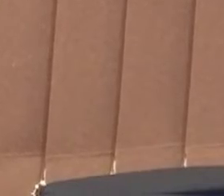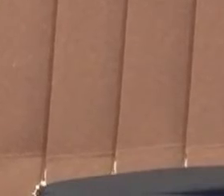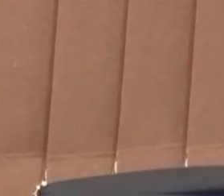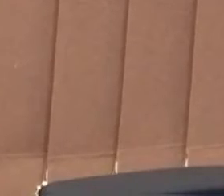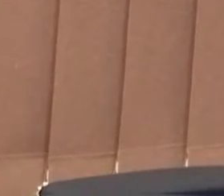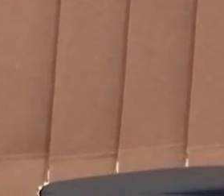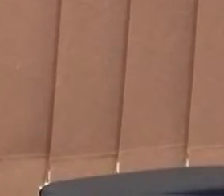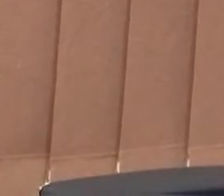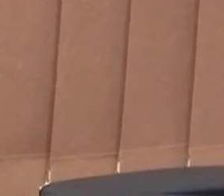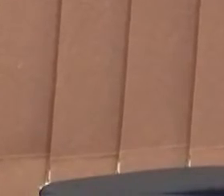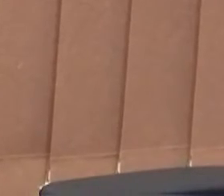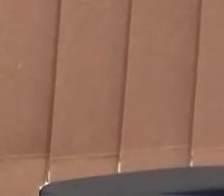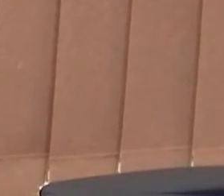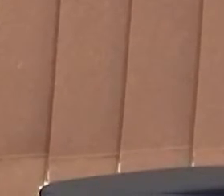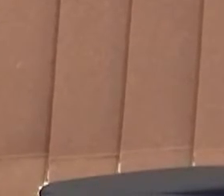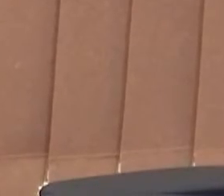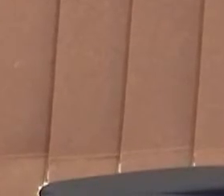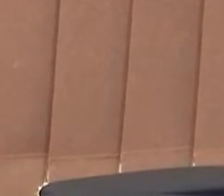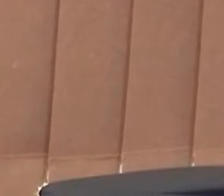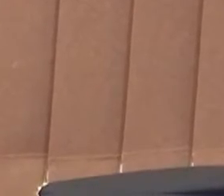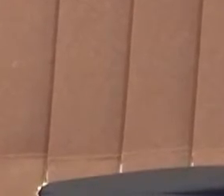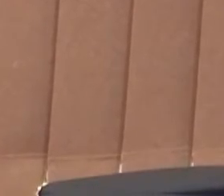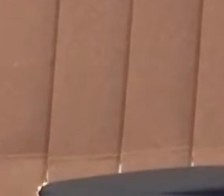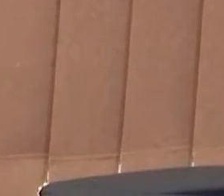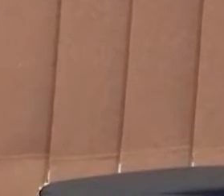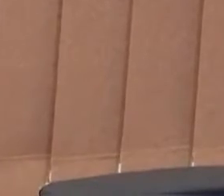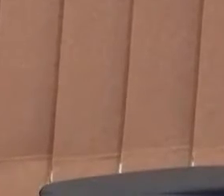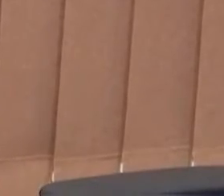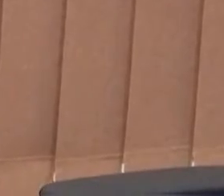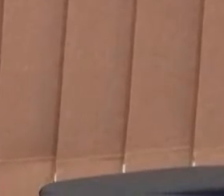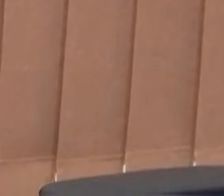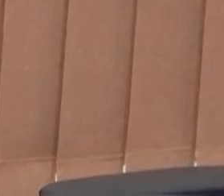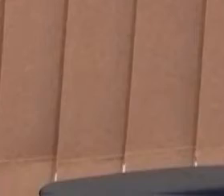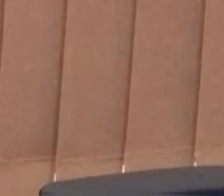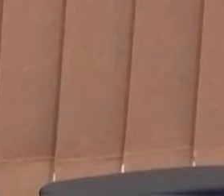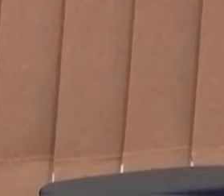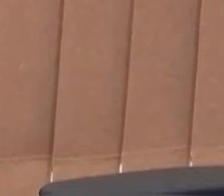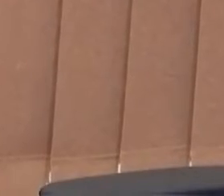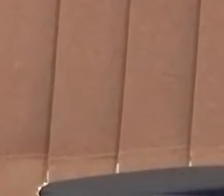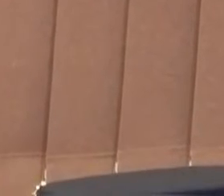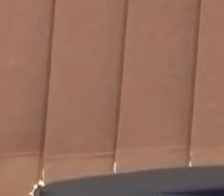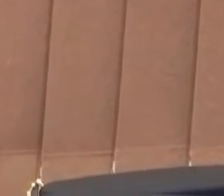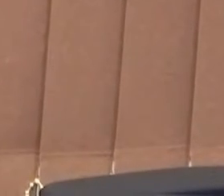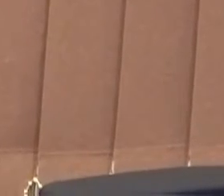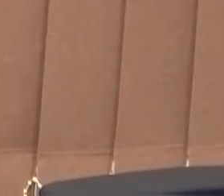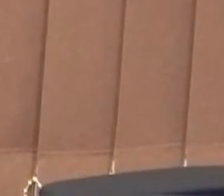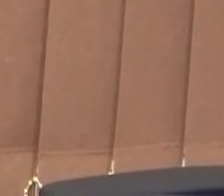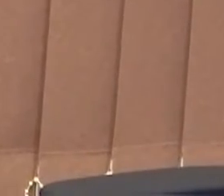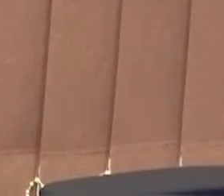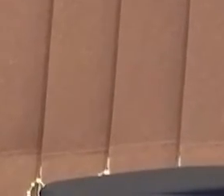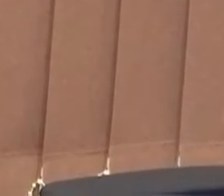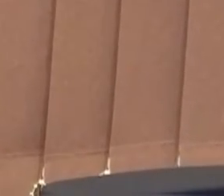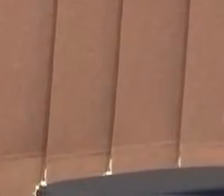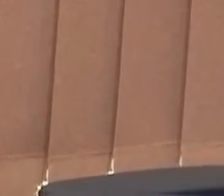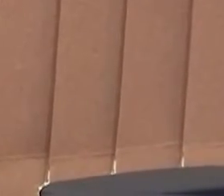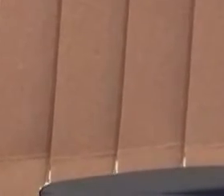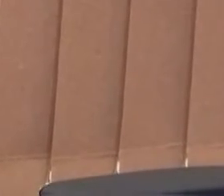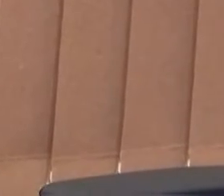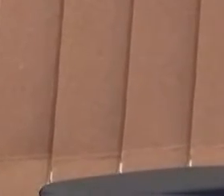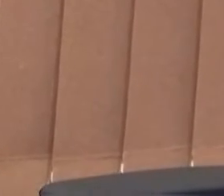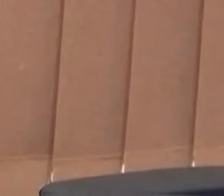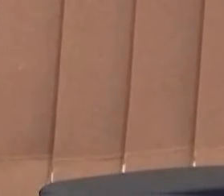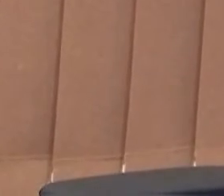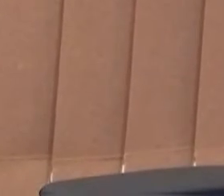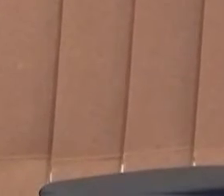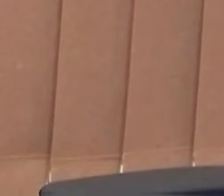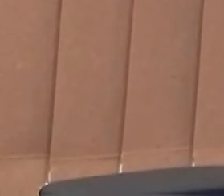um parecer favorável, tá bom? Eu queria só submeter aqui a votação com vocês. O segundo é discussão e votação do parecer exarado pela senhora